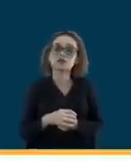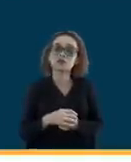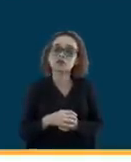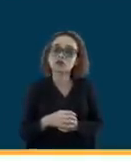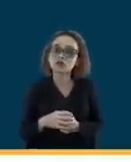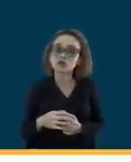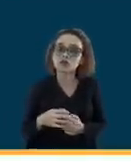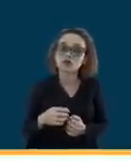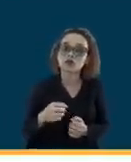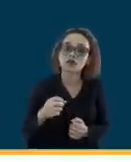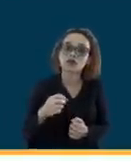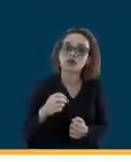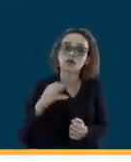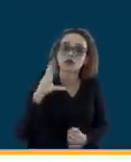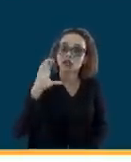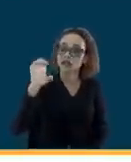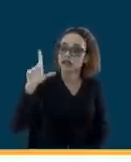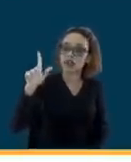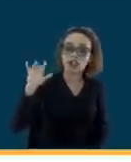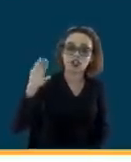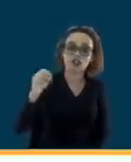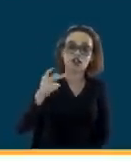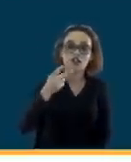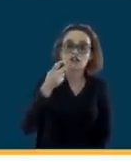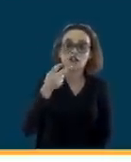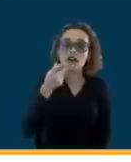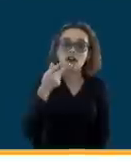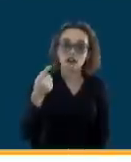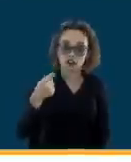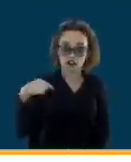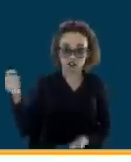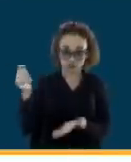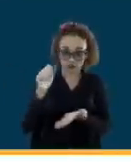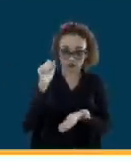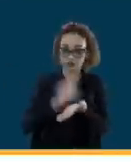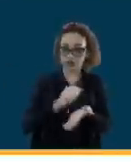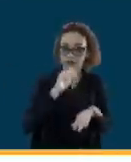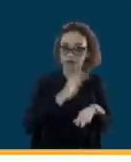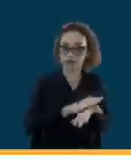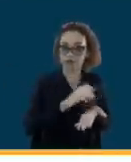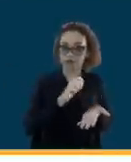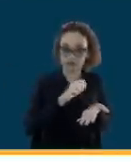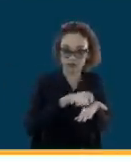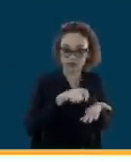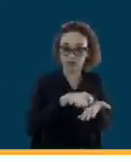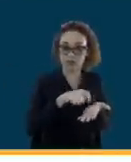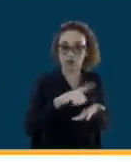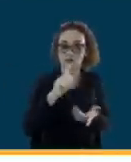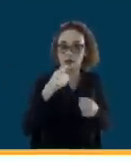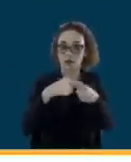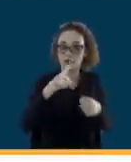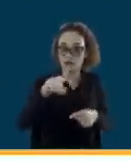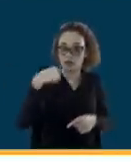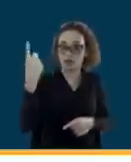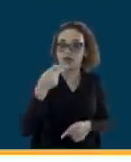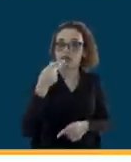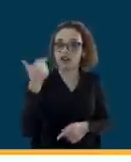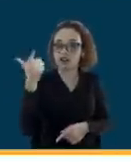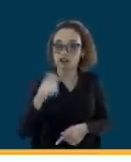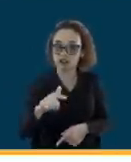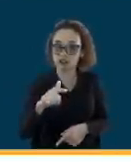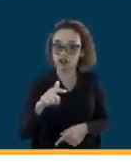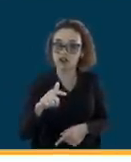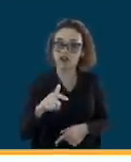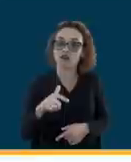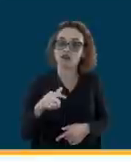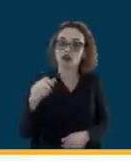O Célio vai falando, né? A gente vai anotando, porque a gente quer usar de novo, tanta coisa linda. Esse fio de Ariadne